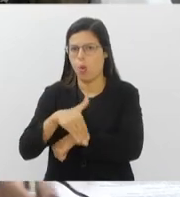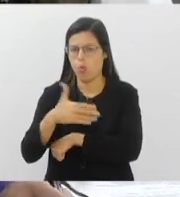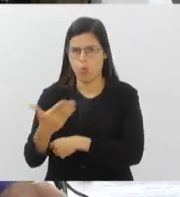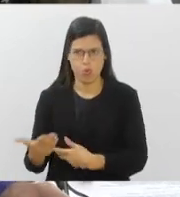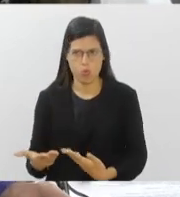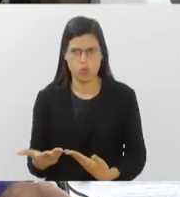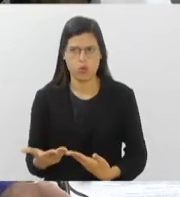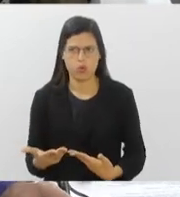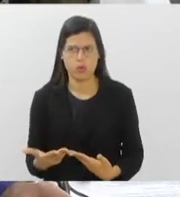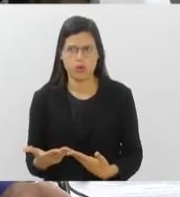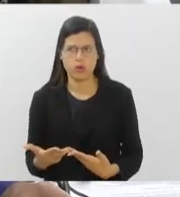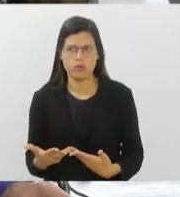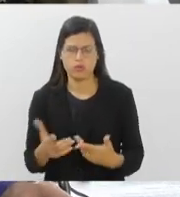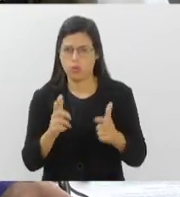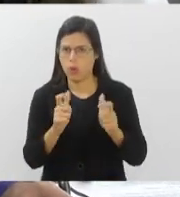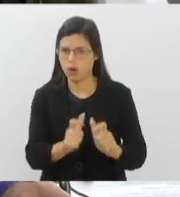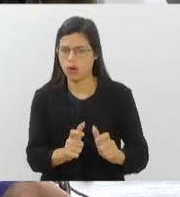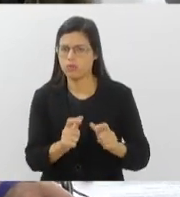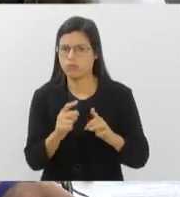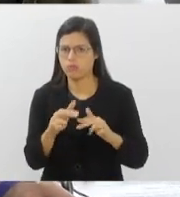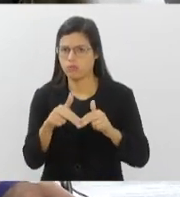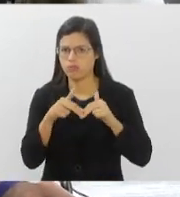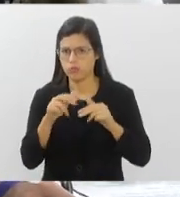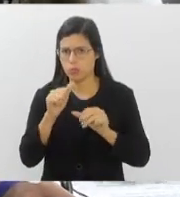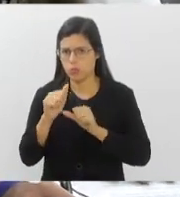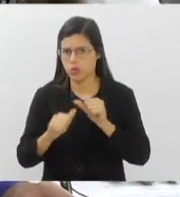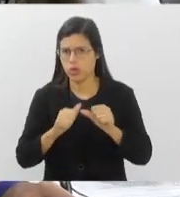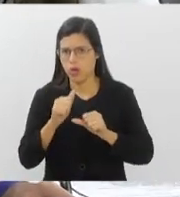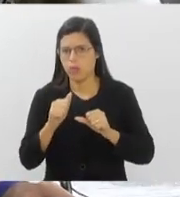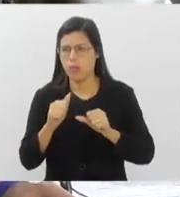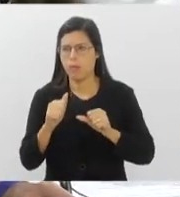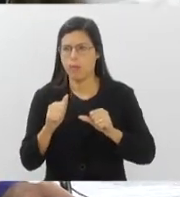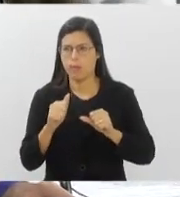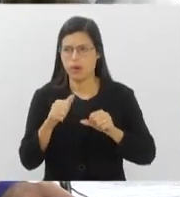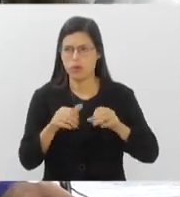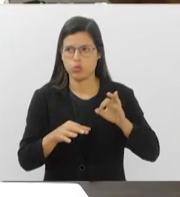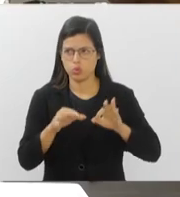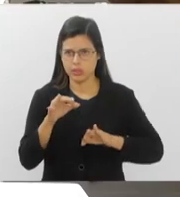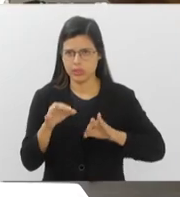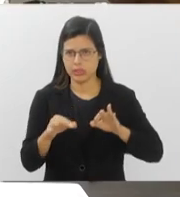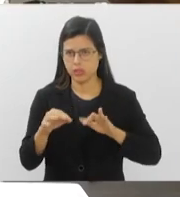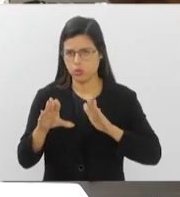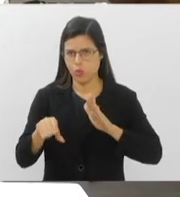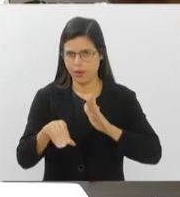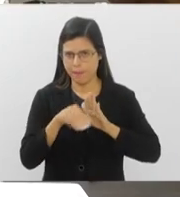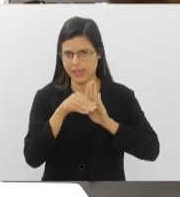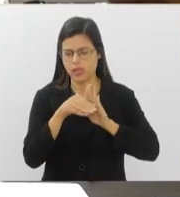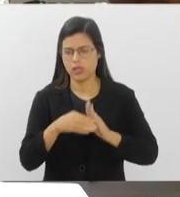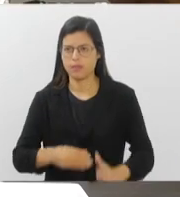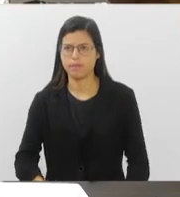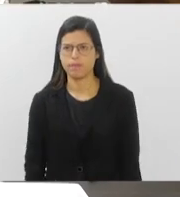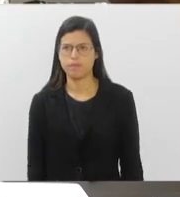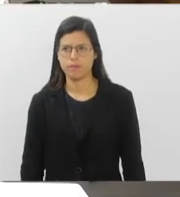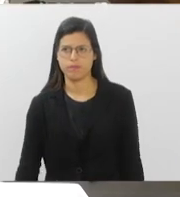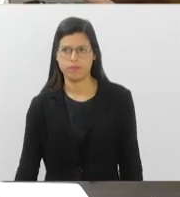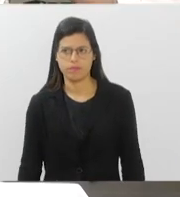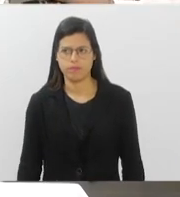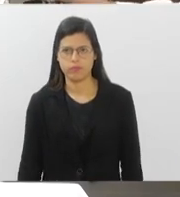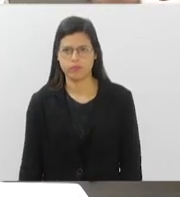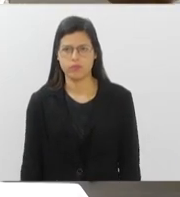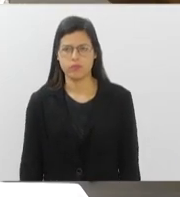isso que fizemos a alteração para a juridicidade com emendas. Perfeito. Então, tá só claro. Para concluir. Está okay? Claro.